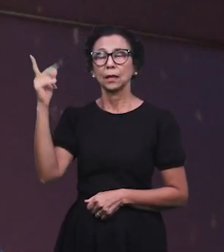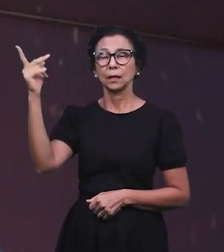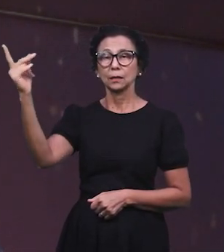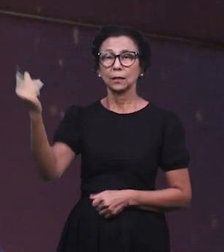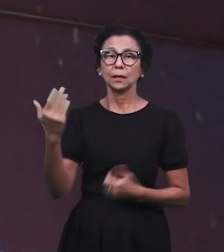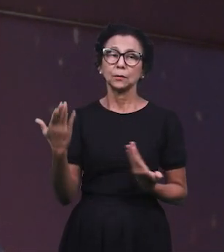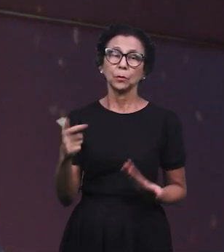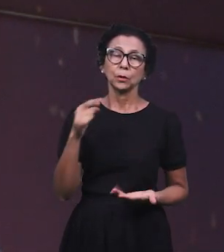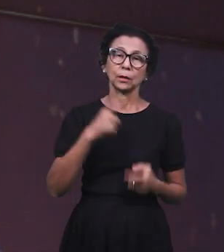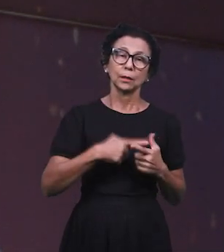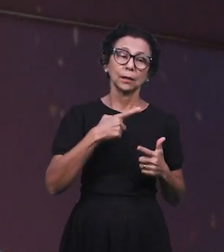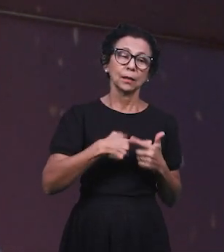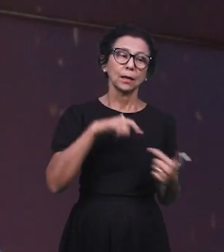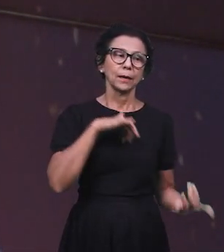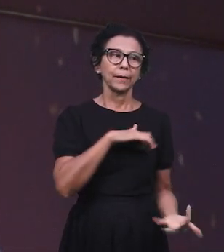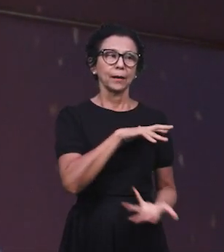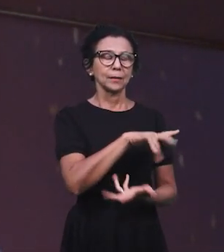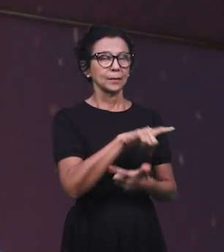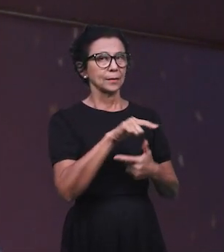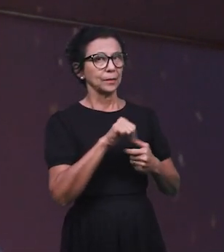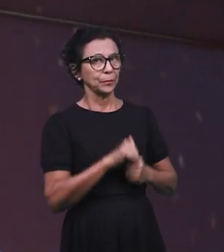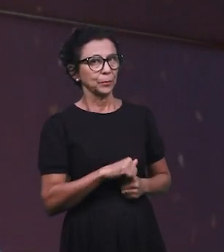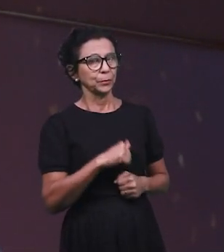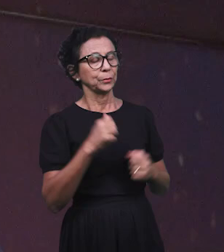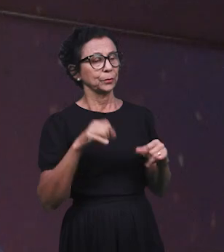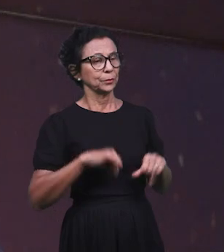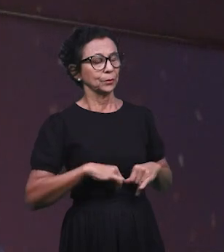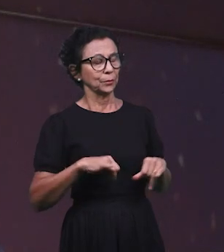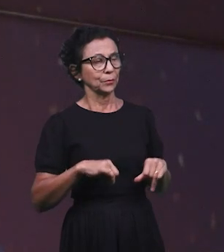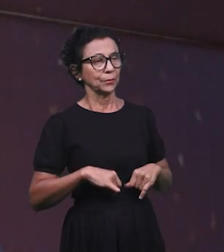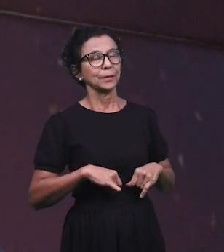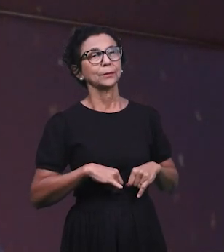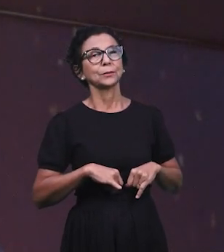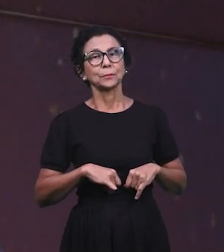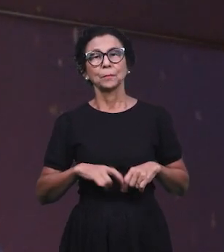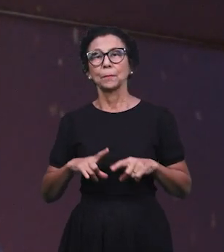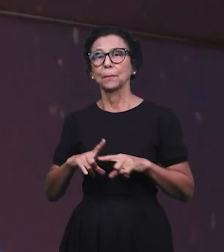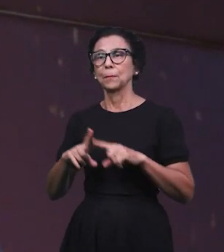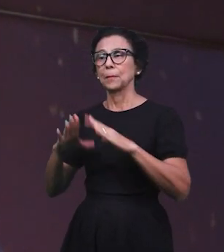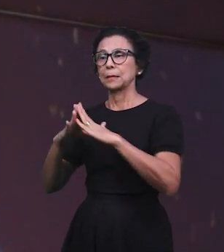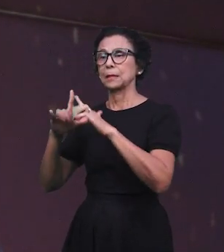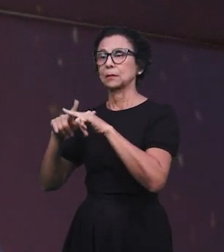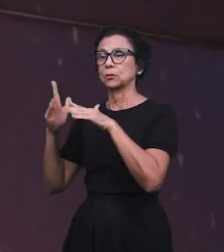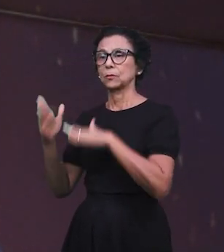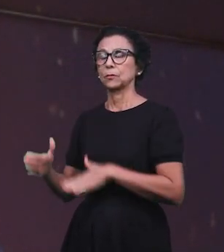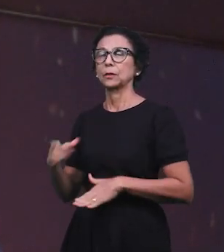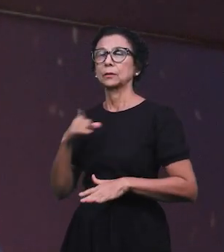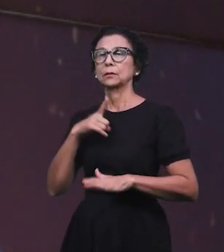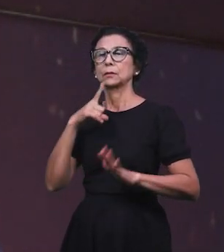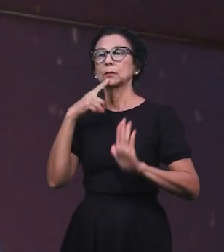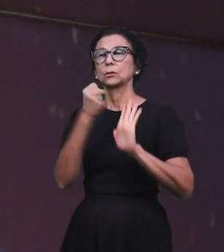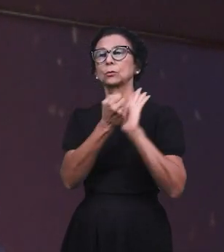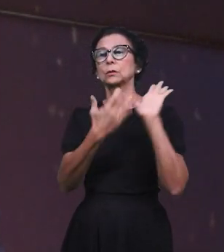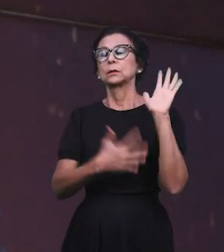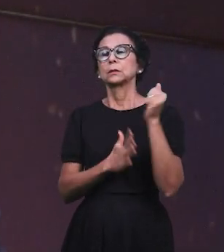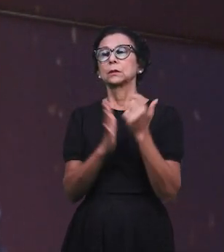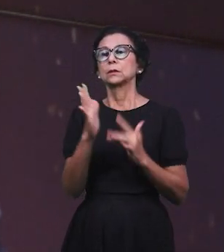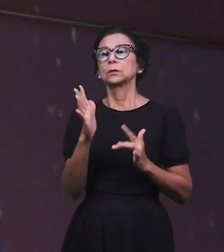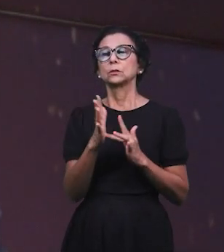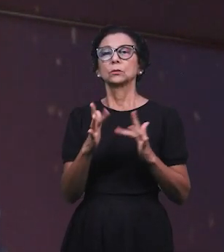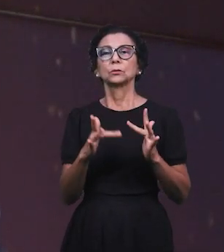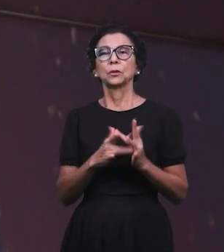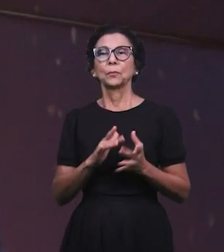neste momento, que antecede a volta do Senhor. A igreja tem sobre si o sangue de Jesus, como diz